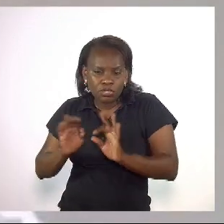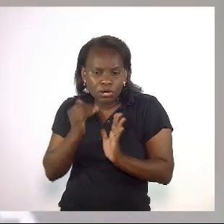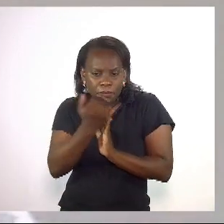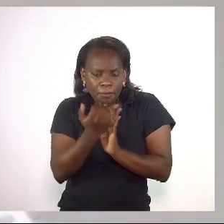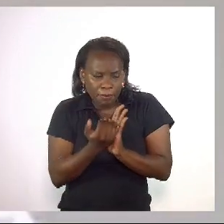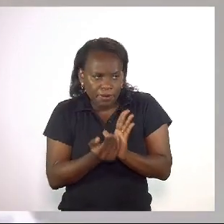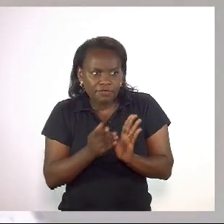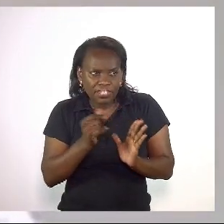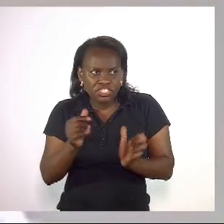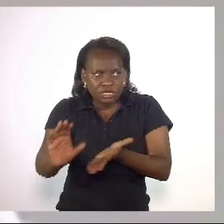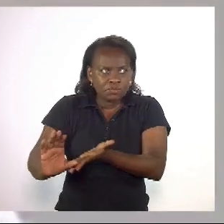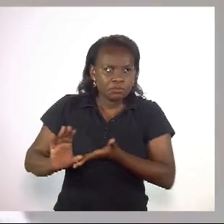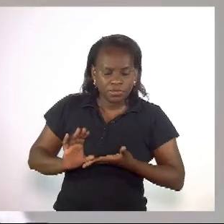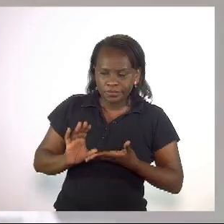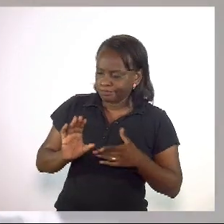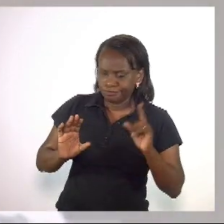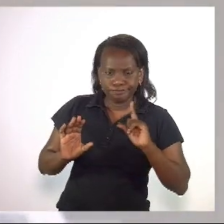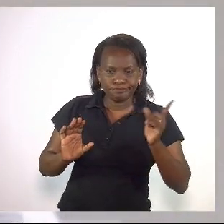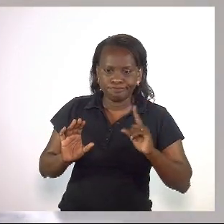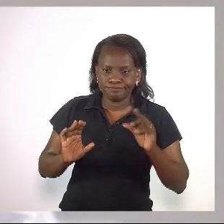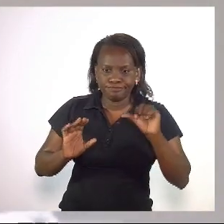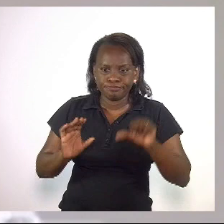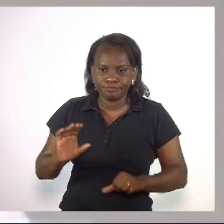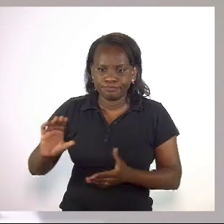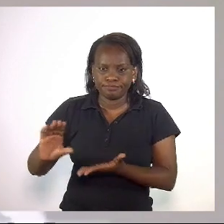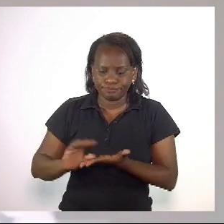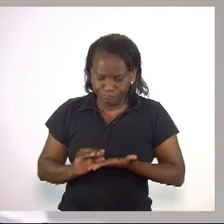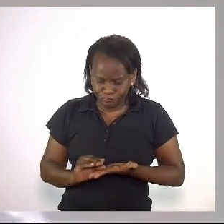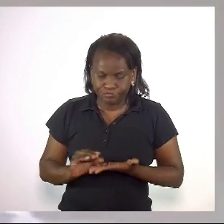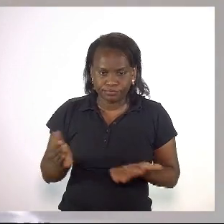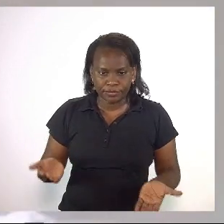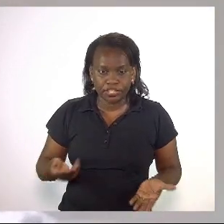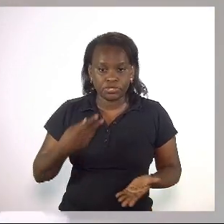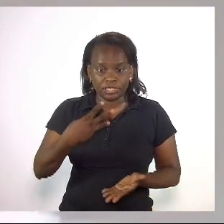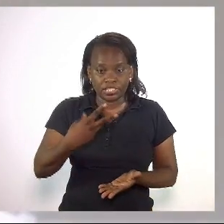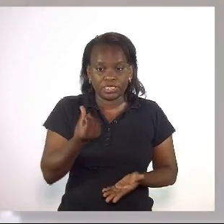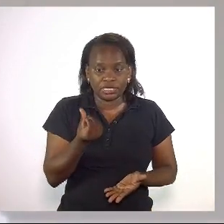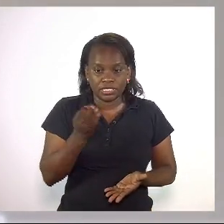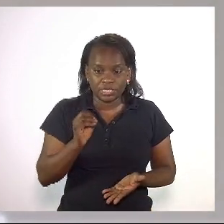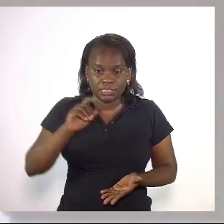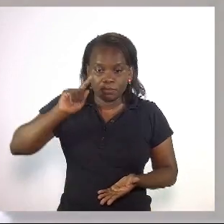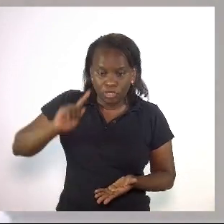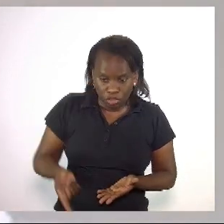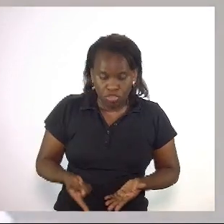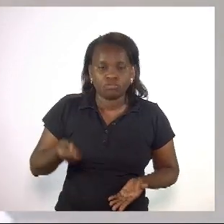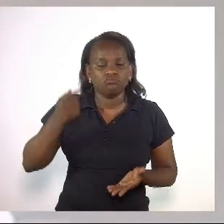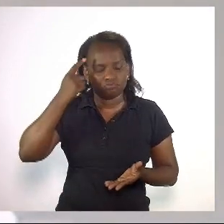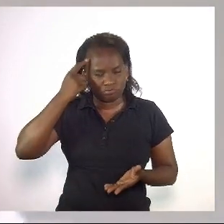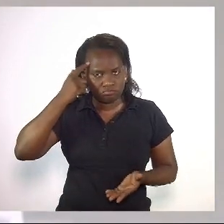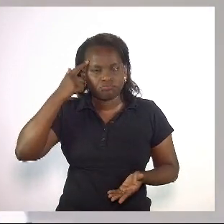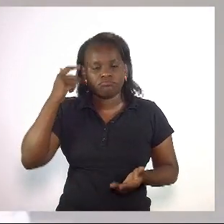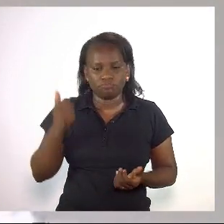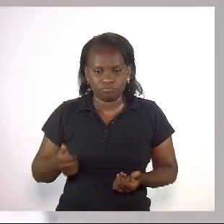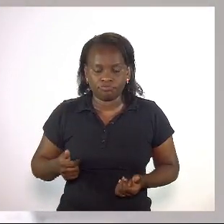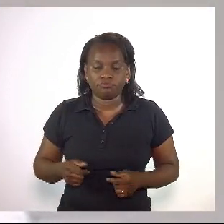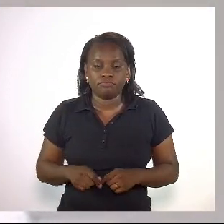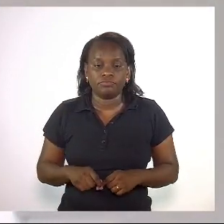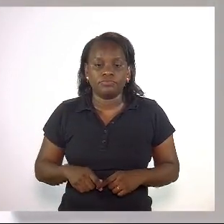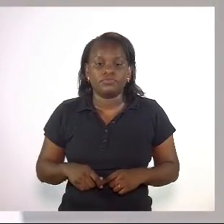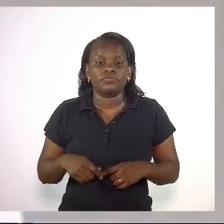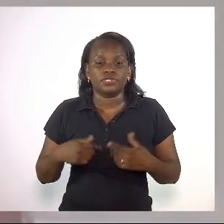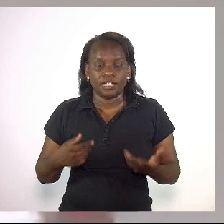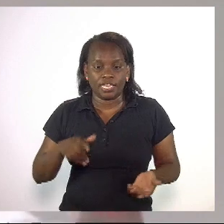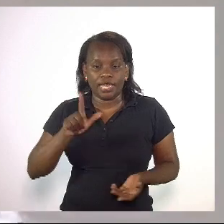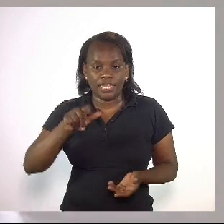início do ano em ser aplicado, foi aplicado, ou seja, os 360 milhões que nós imaginávamos. Ou seja, a